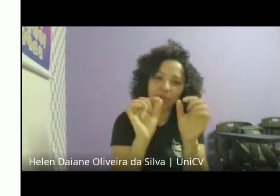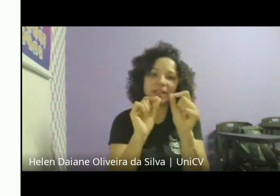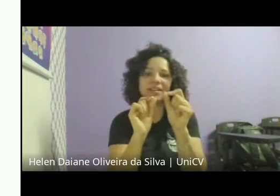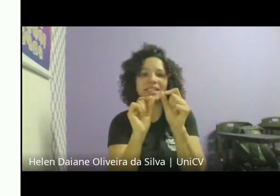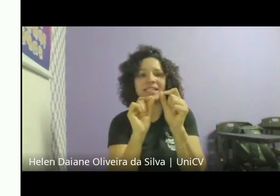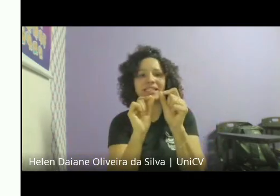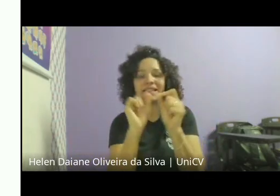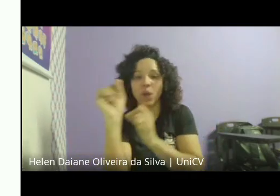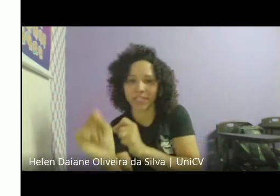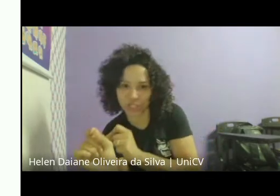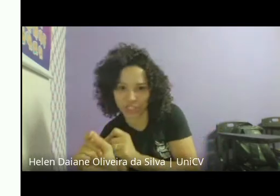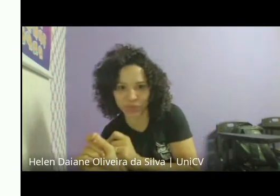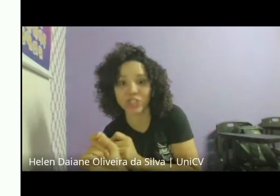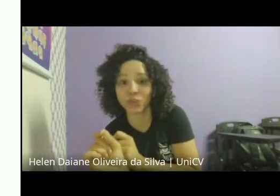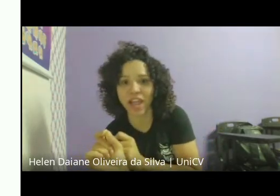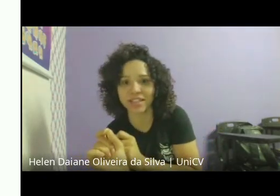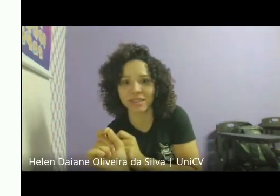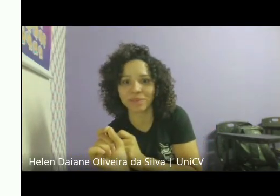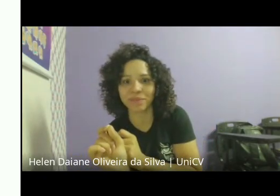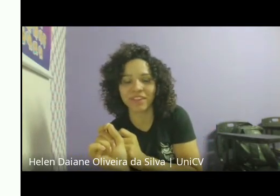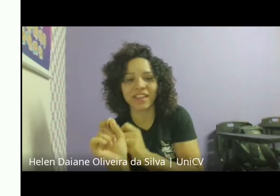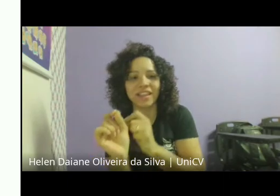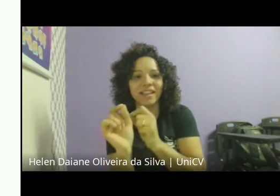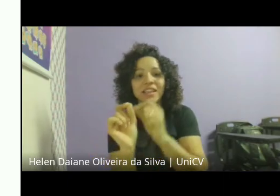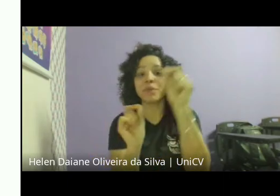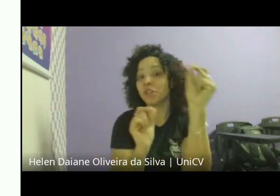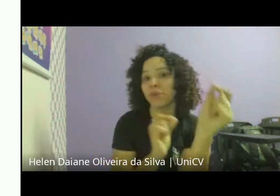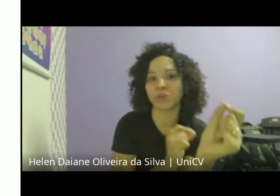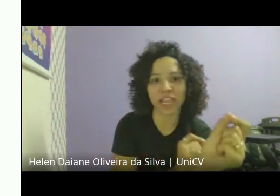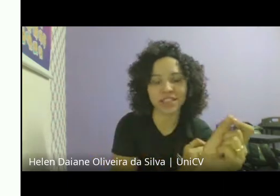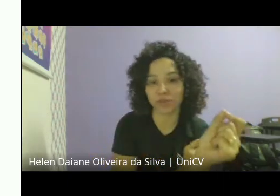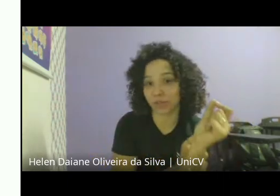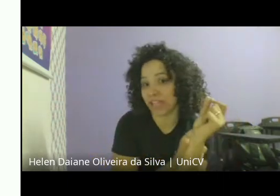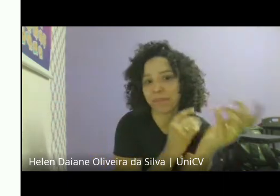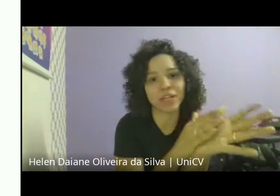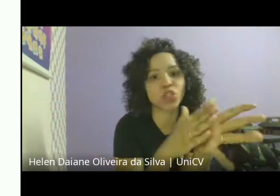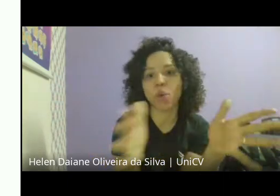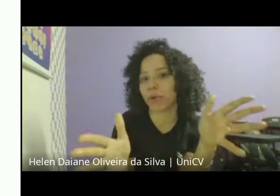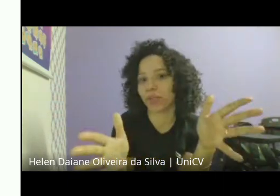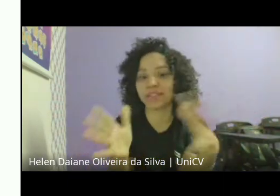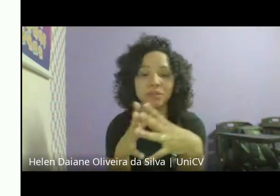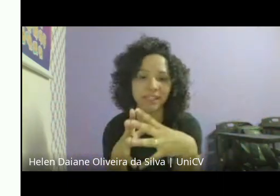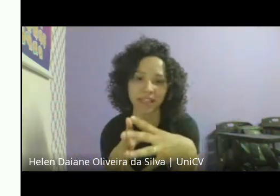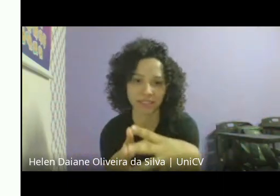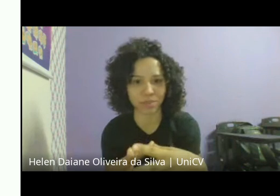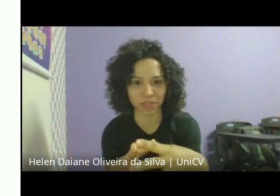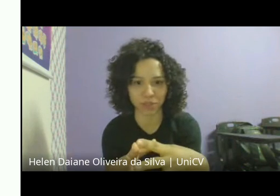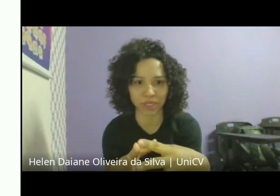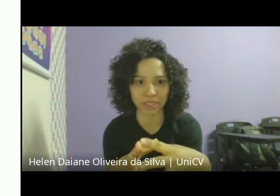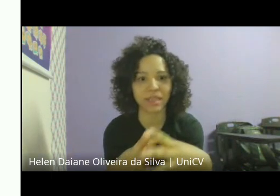essas mudanças, na hora da gente traduzir, a gente faz. E no português, se eu der para ele só o português, não vai ter